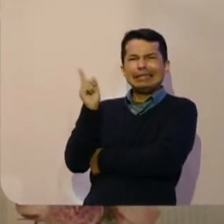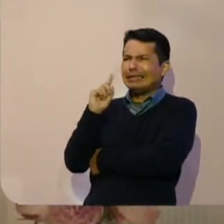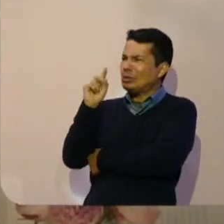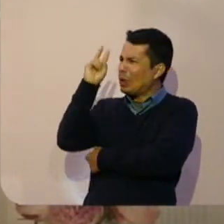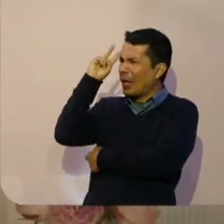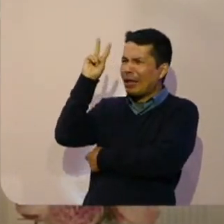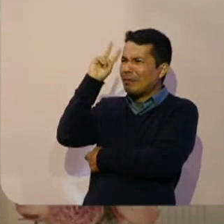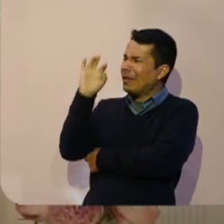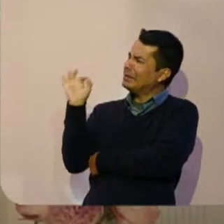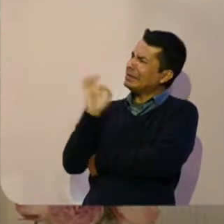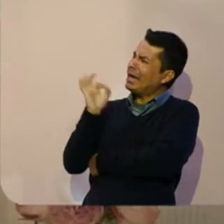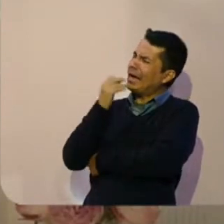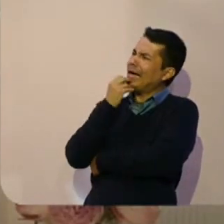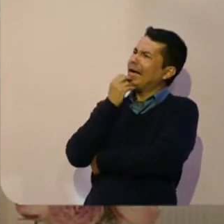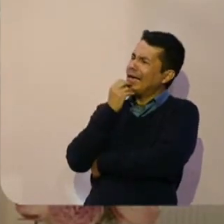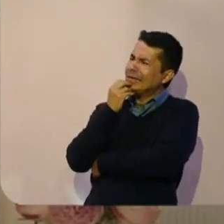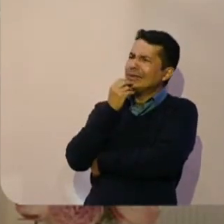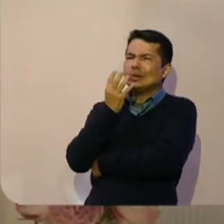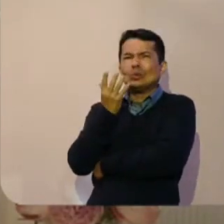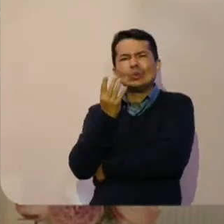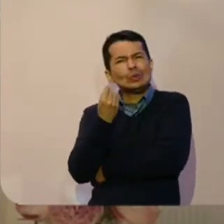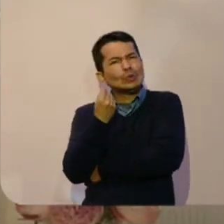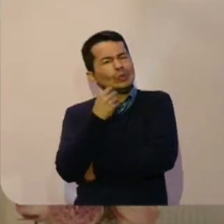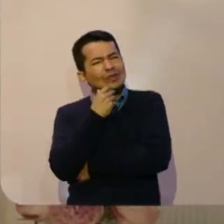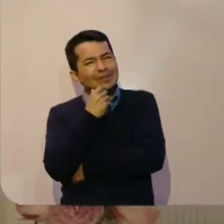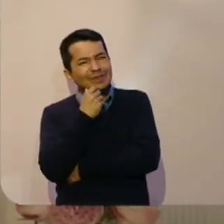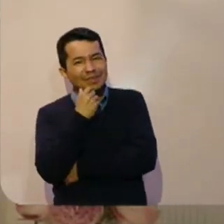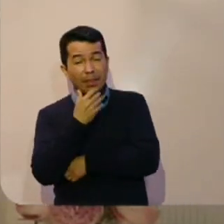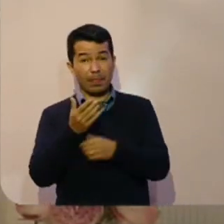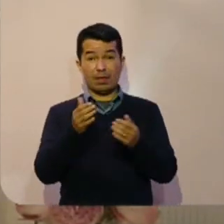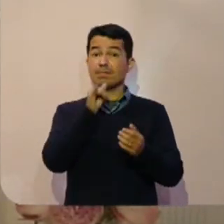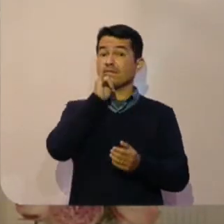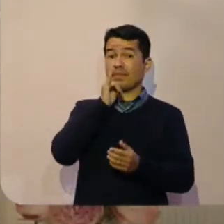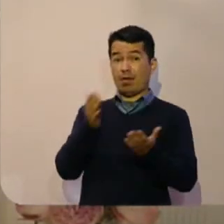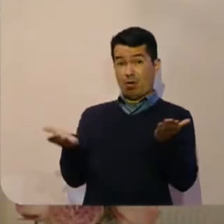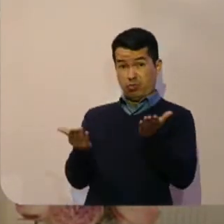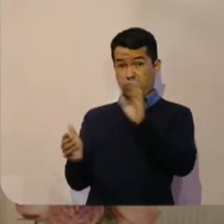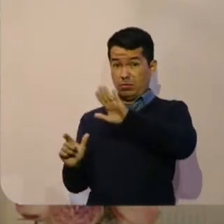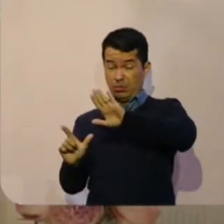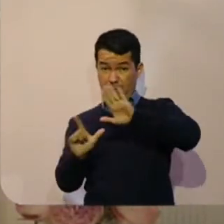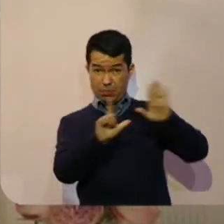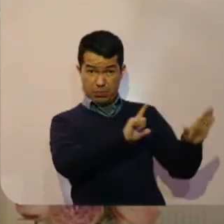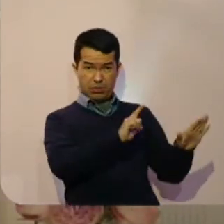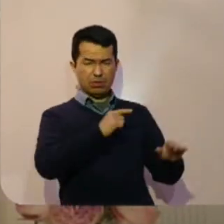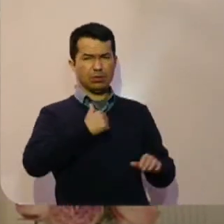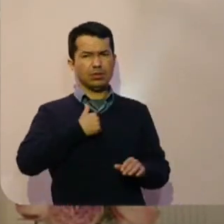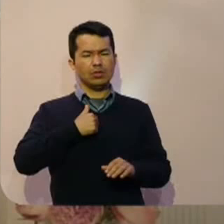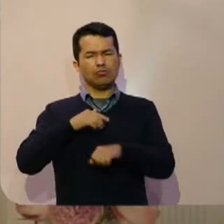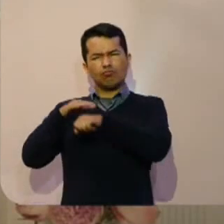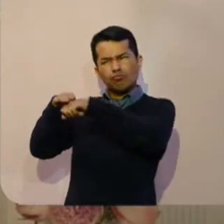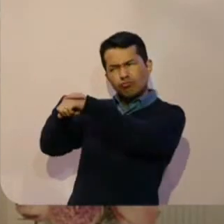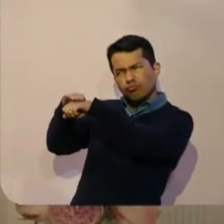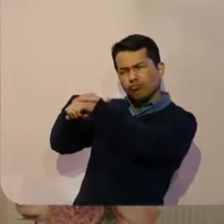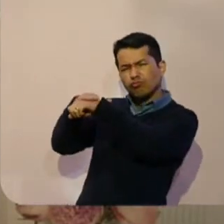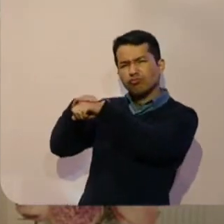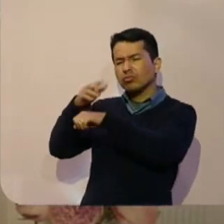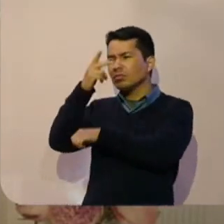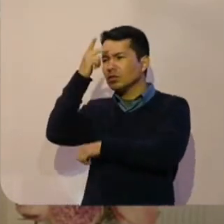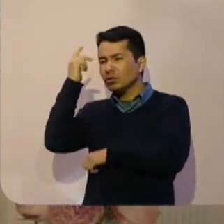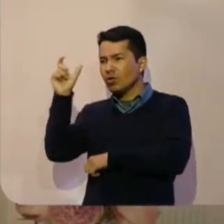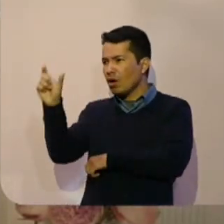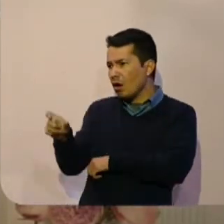uma pessoa e essa pessoa dizia: eu estou vivendo um problema assim, assim, assim. Será que o senhor conhece alguém que possa me ajudar